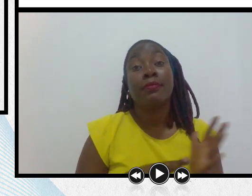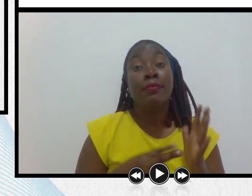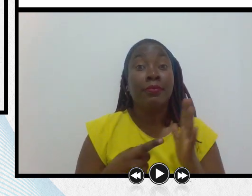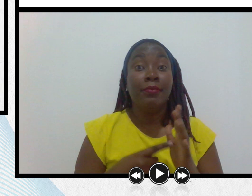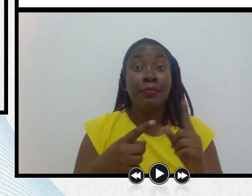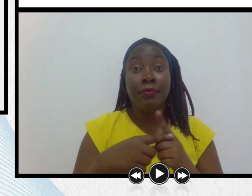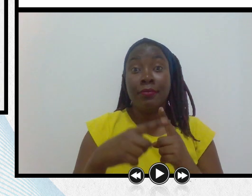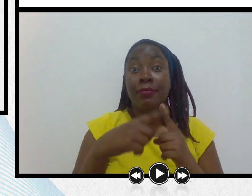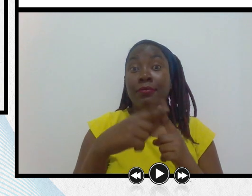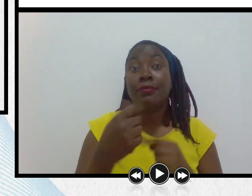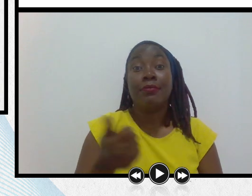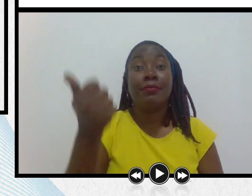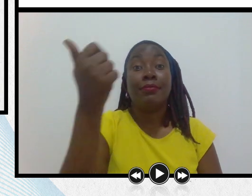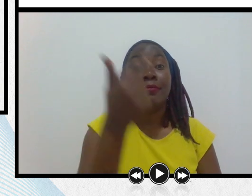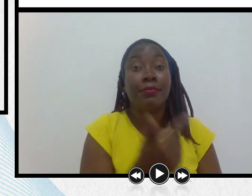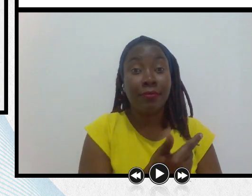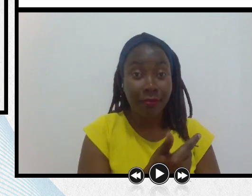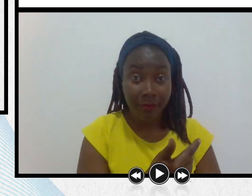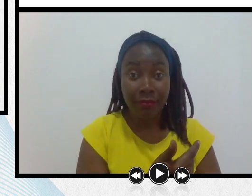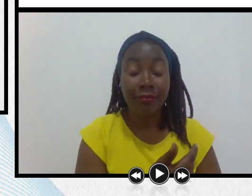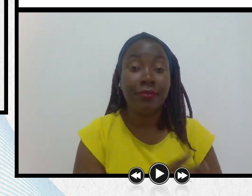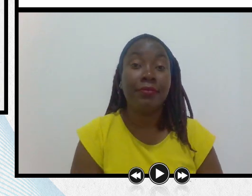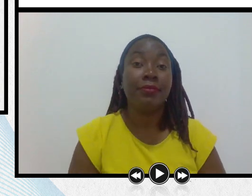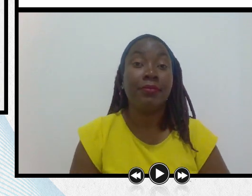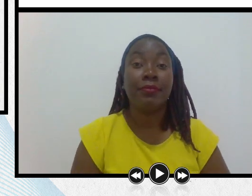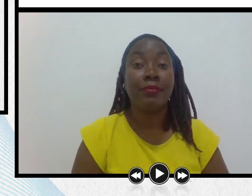escala superior, numa escala já